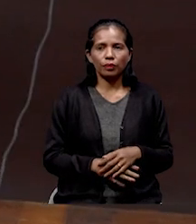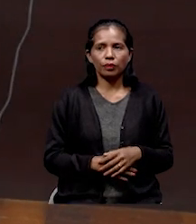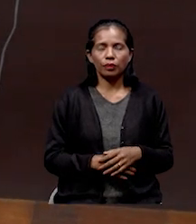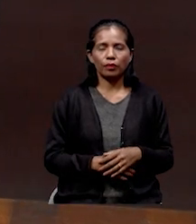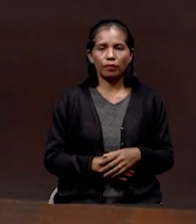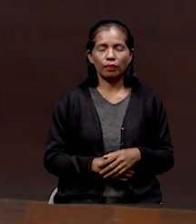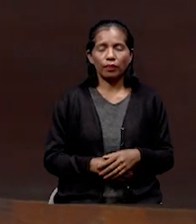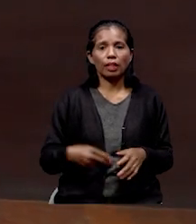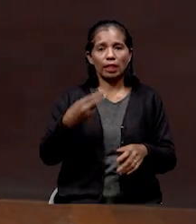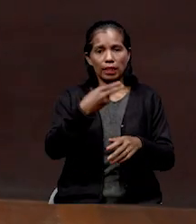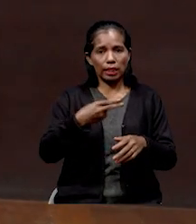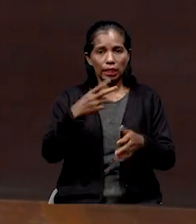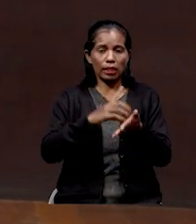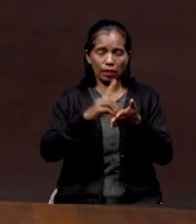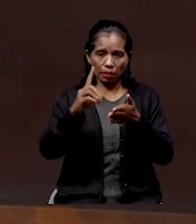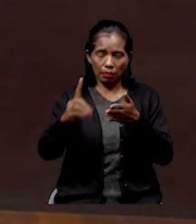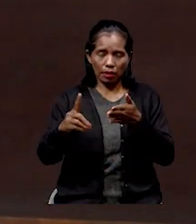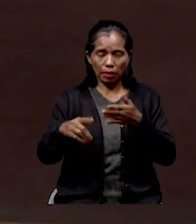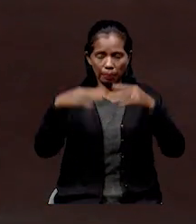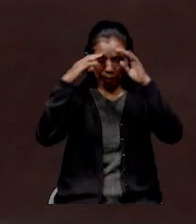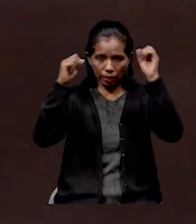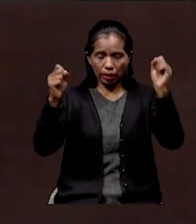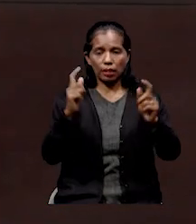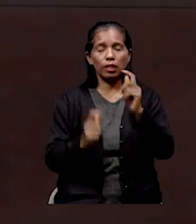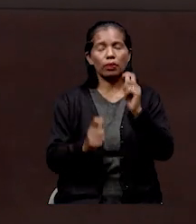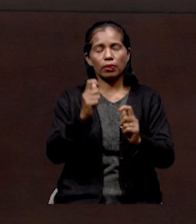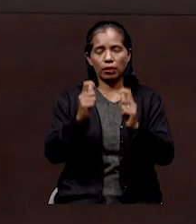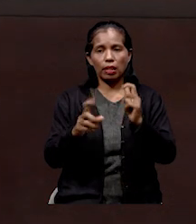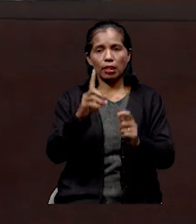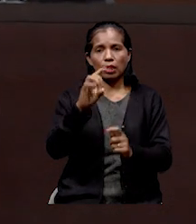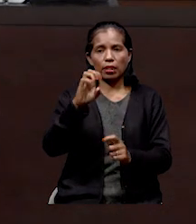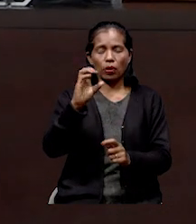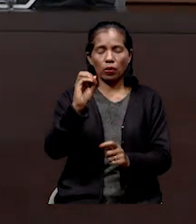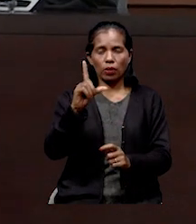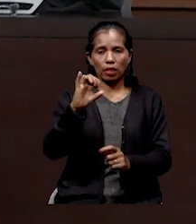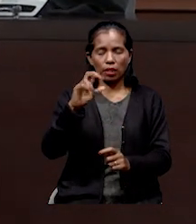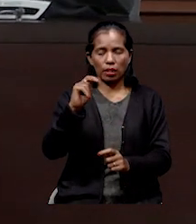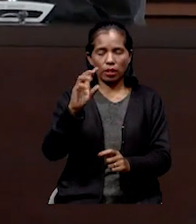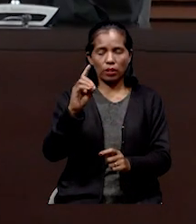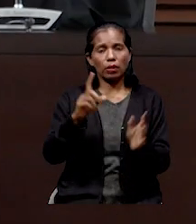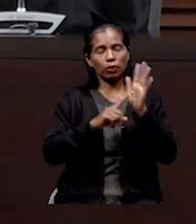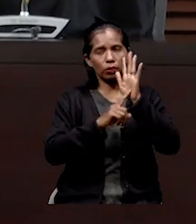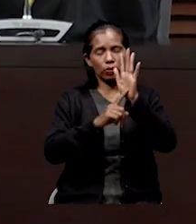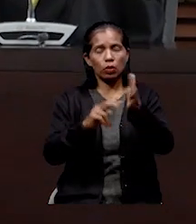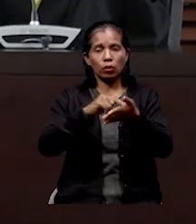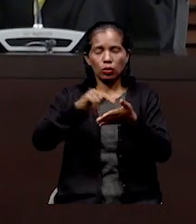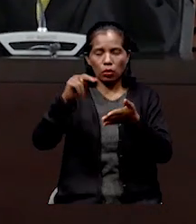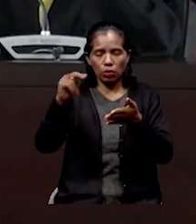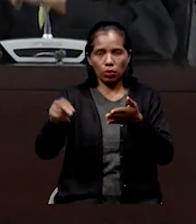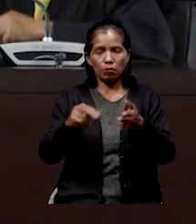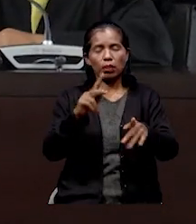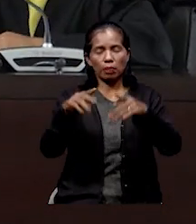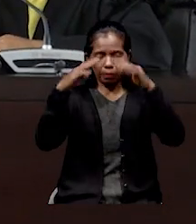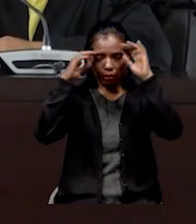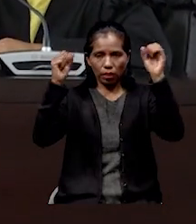Quinta semana, né, presidente do Tribunal Recurso, Deolino dos Santos, publica ona número sorteio para candidato presidente da República na Insanulo Resinen, nebe admitido